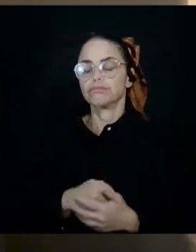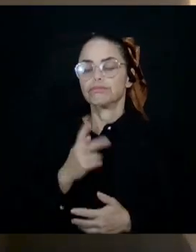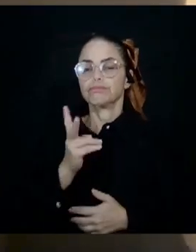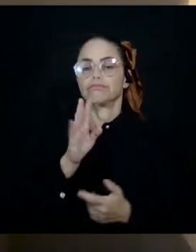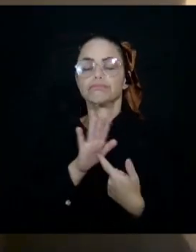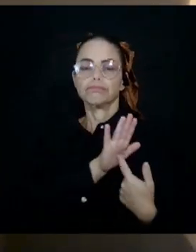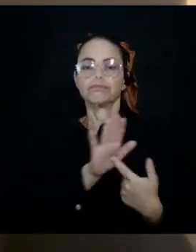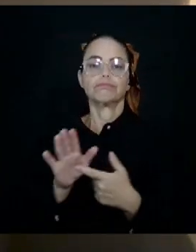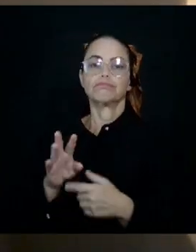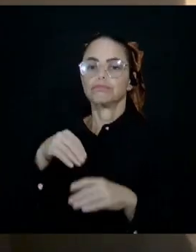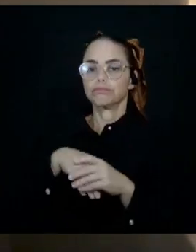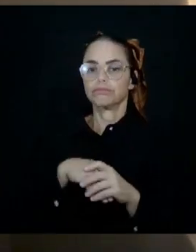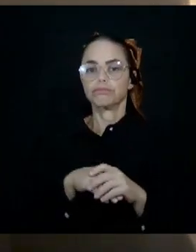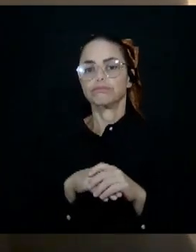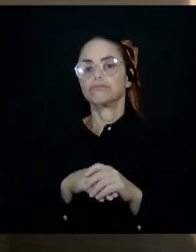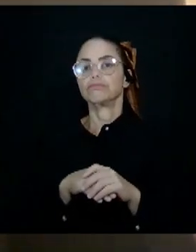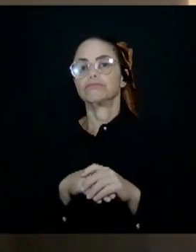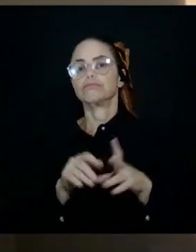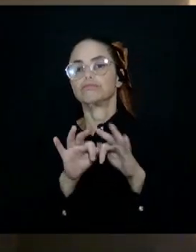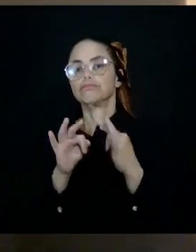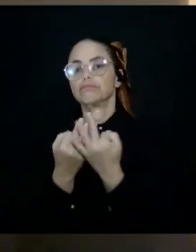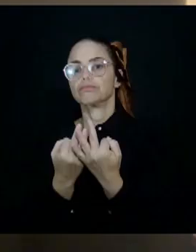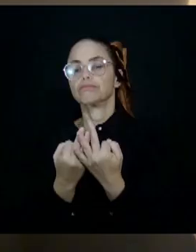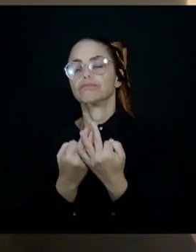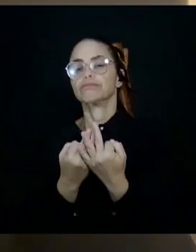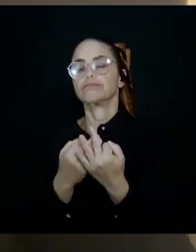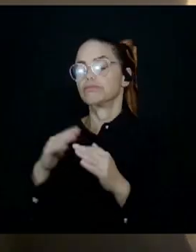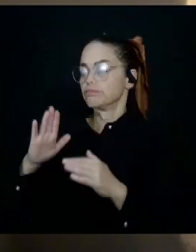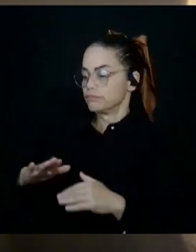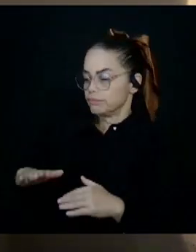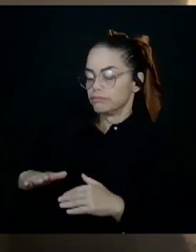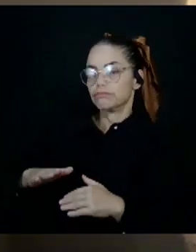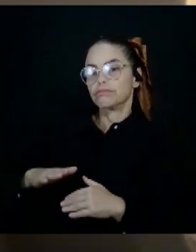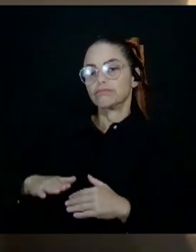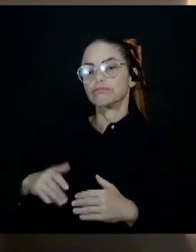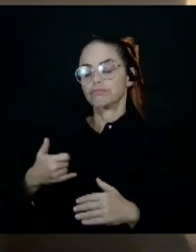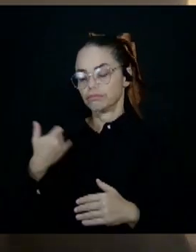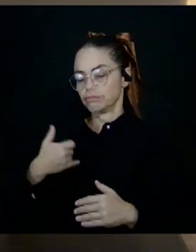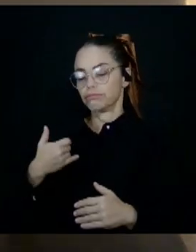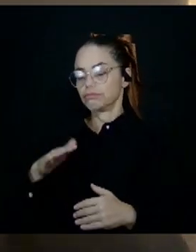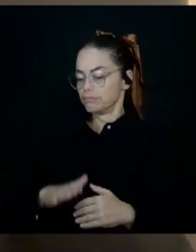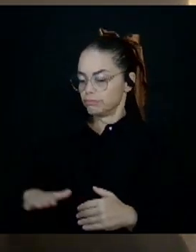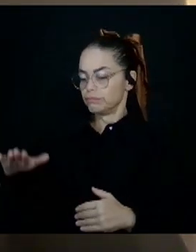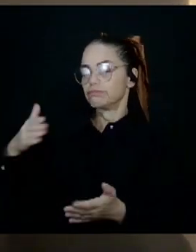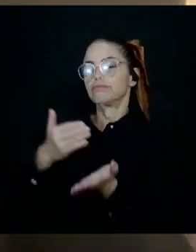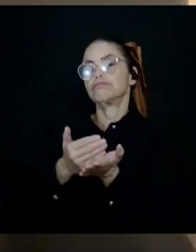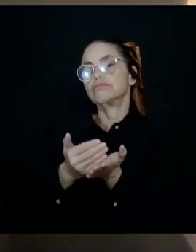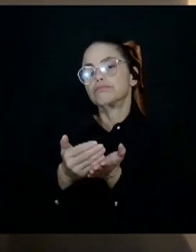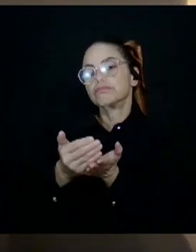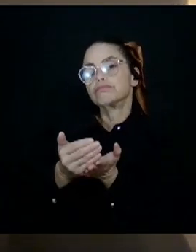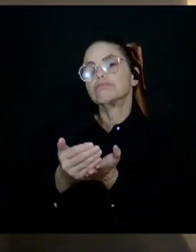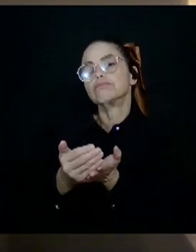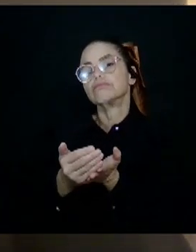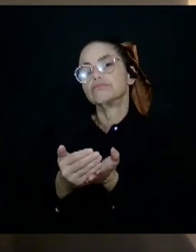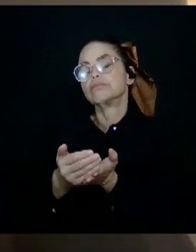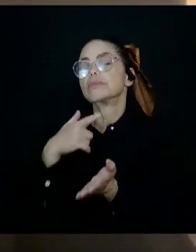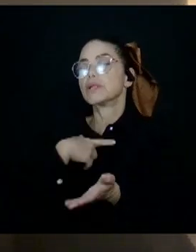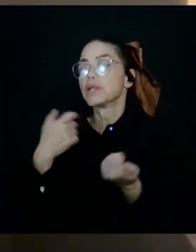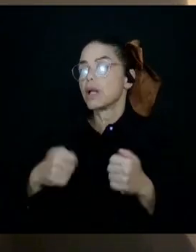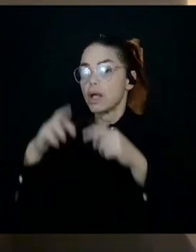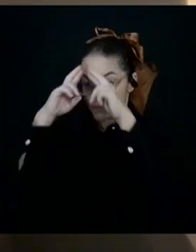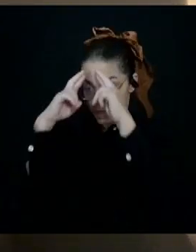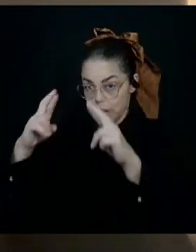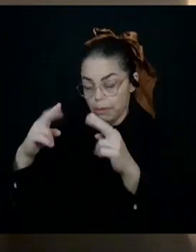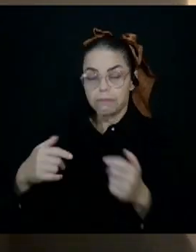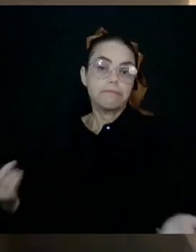casa, nas famílias, para as crianças, desde as idades mais iniciais, assim, que o que mantém não só